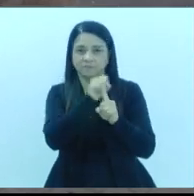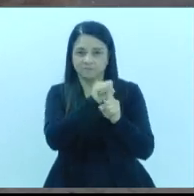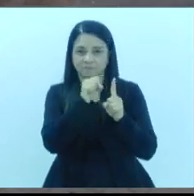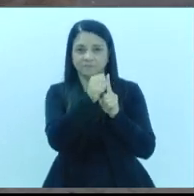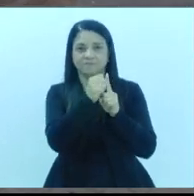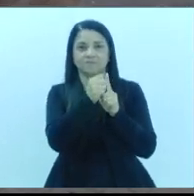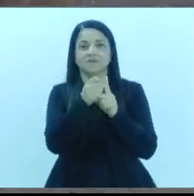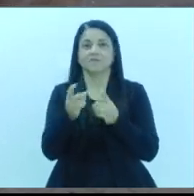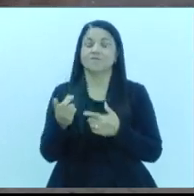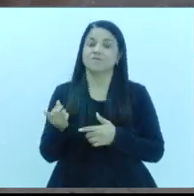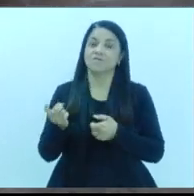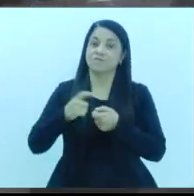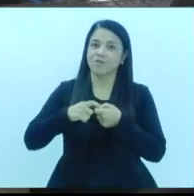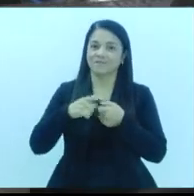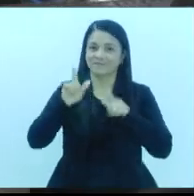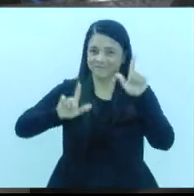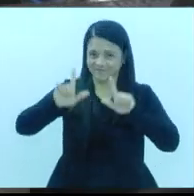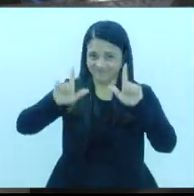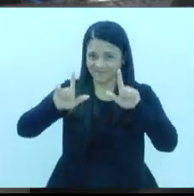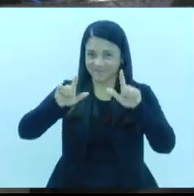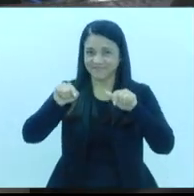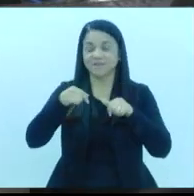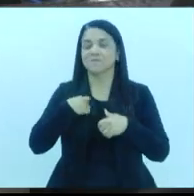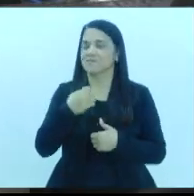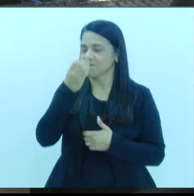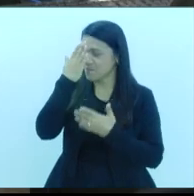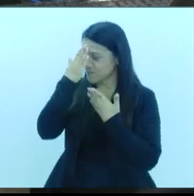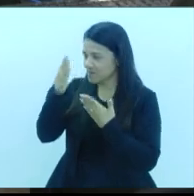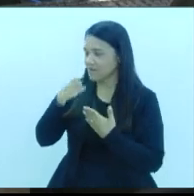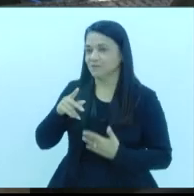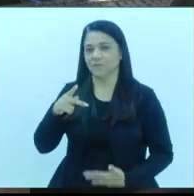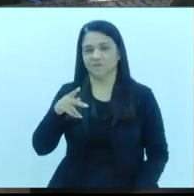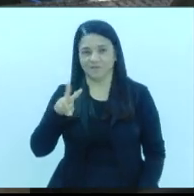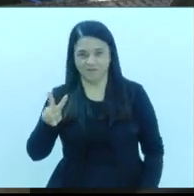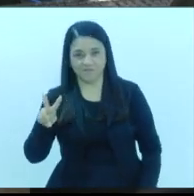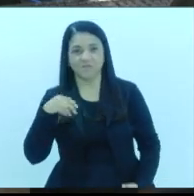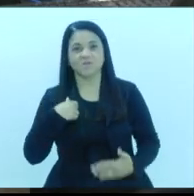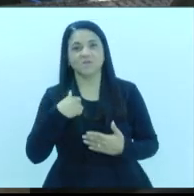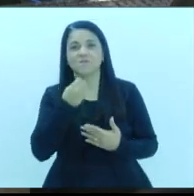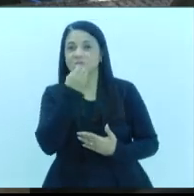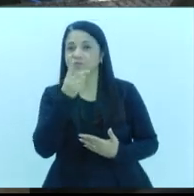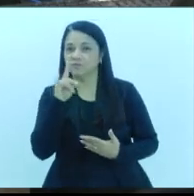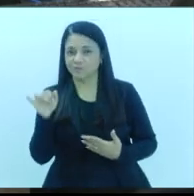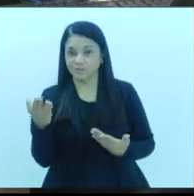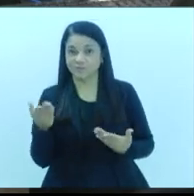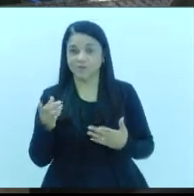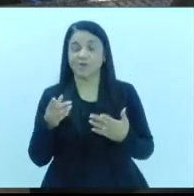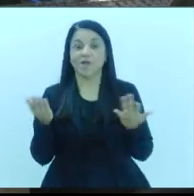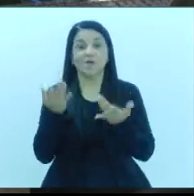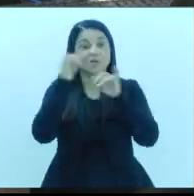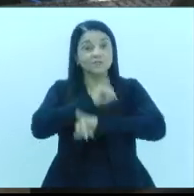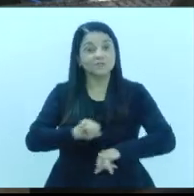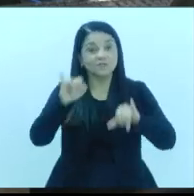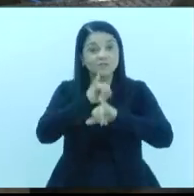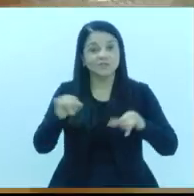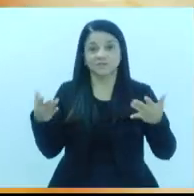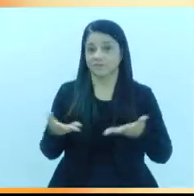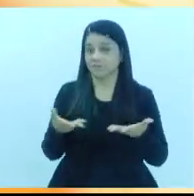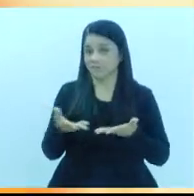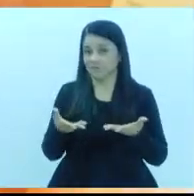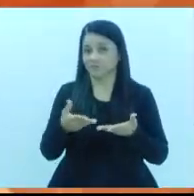Vicente, voltamos com você no estúdio. Muito obrigado, PV, um bom dia para você. Vamos ao nosso giro de notícias de hoje.